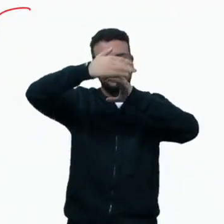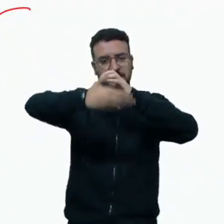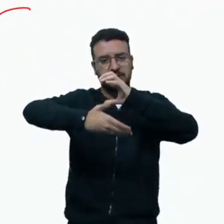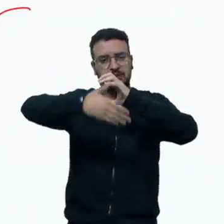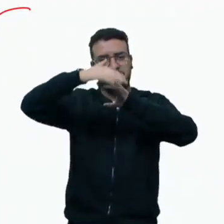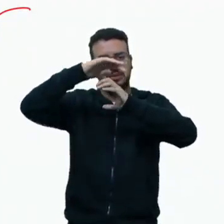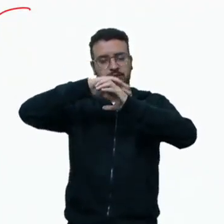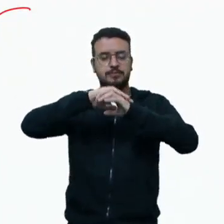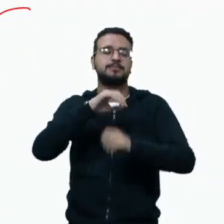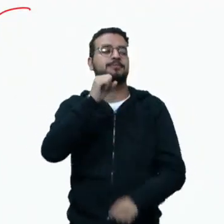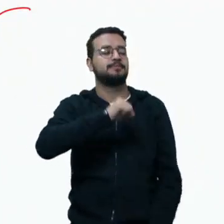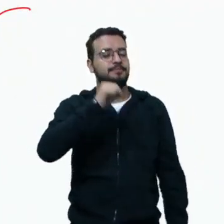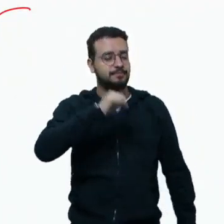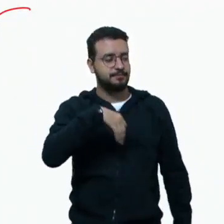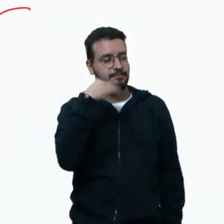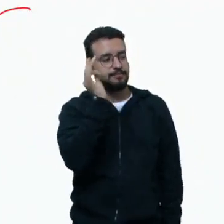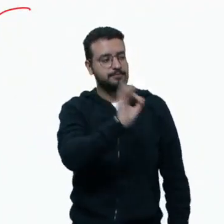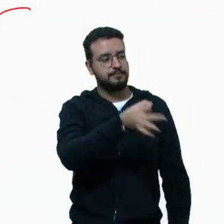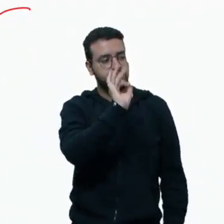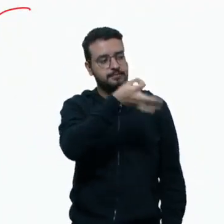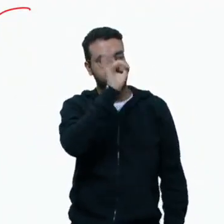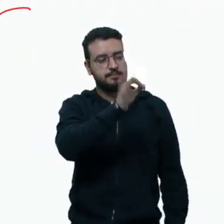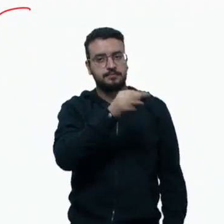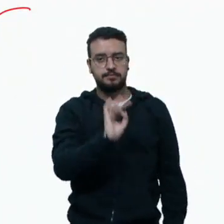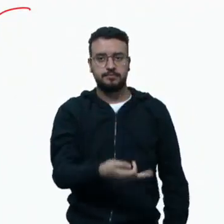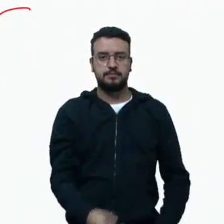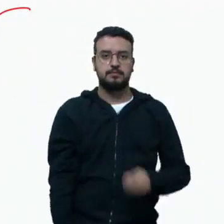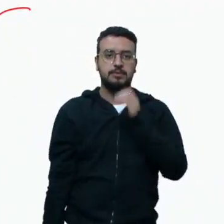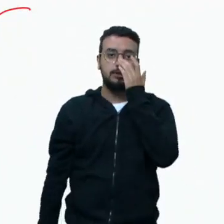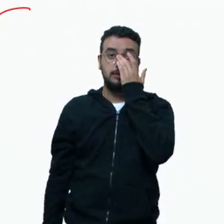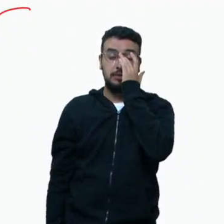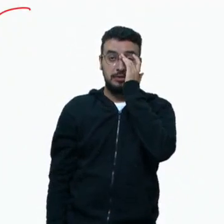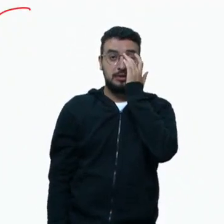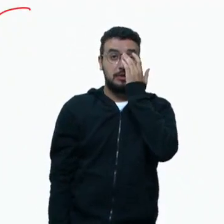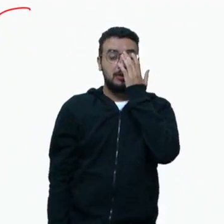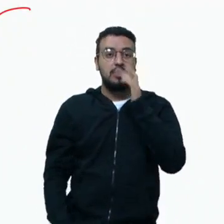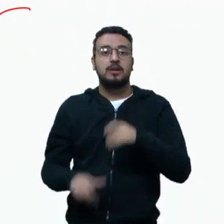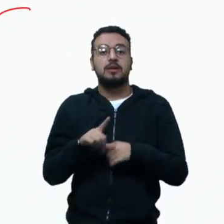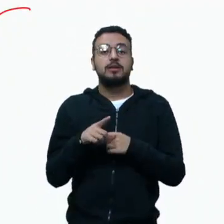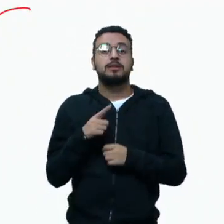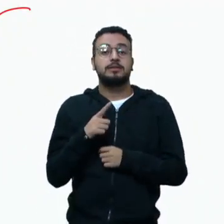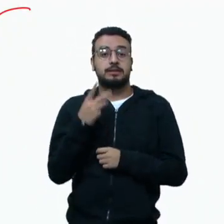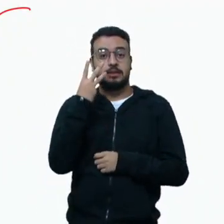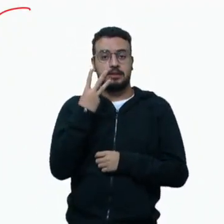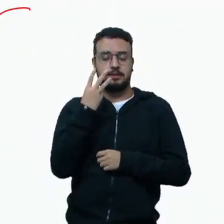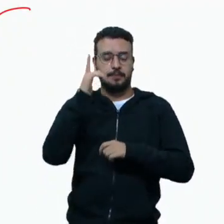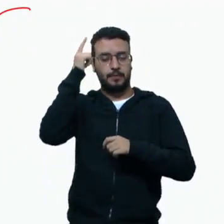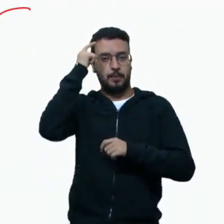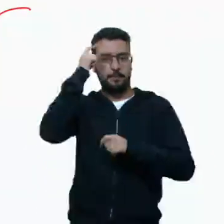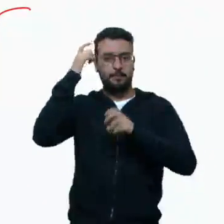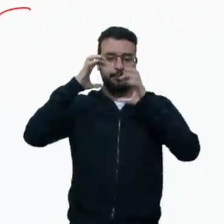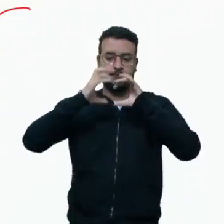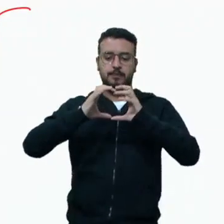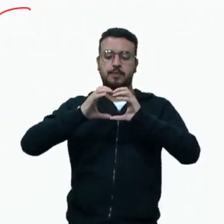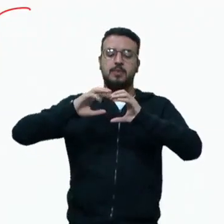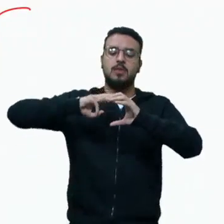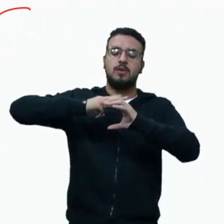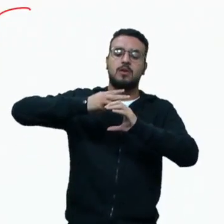sistema nervoso. A gente tem 3 camadas. Uma se chama dura mater,